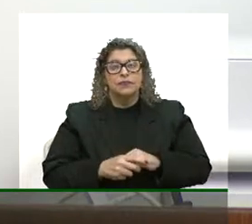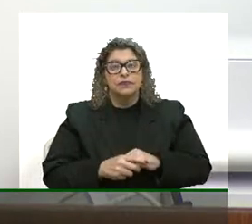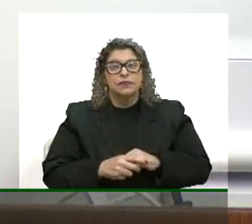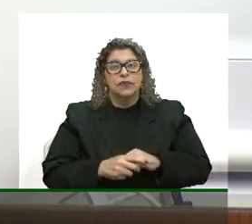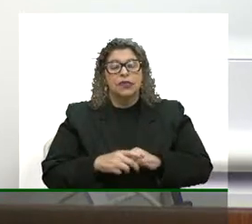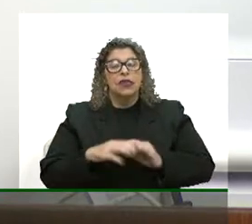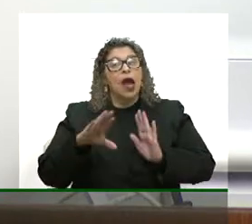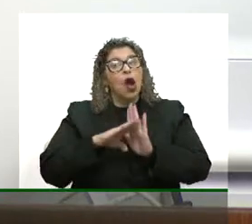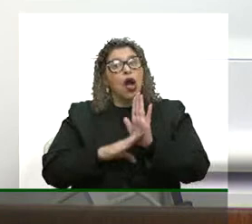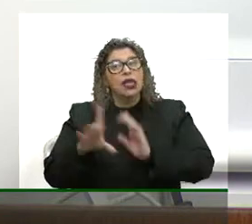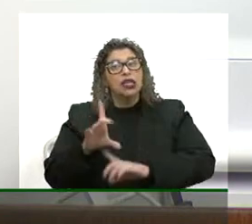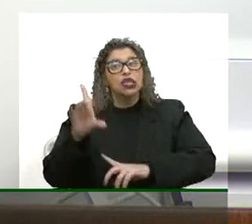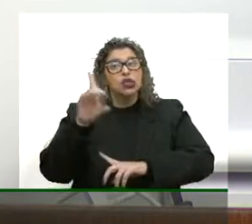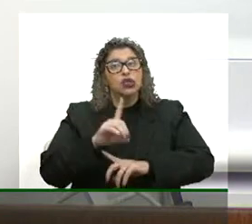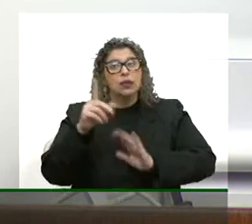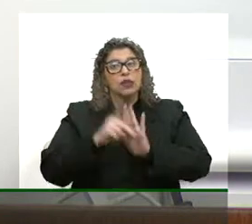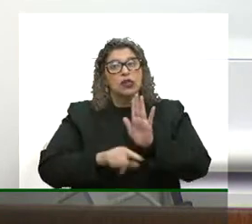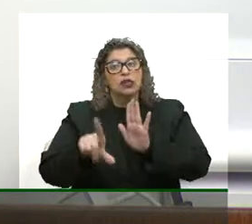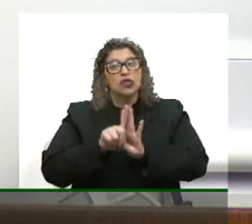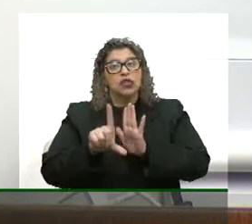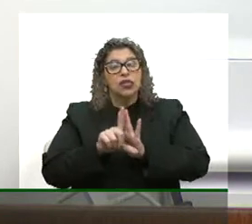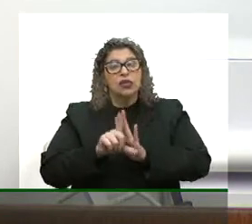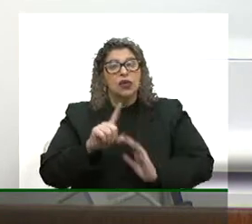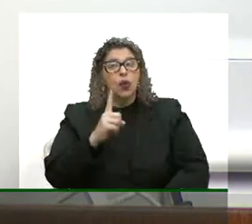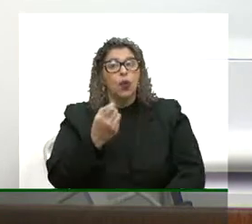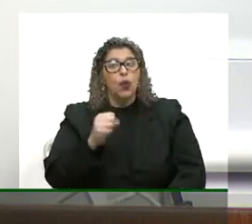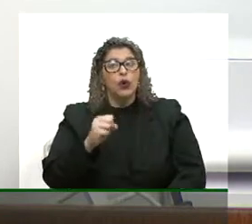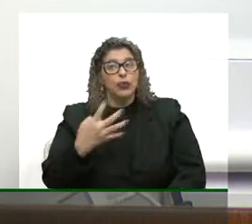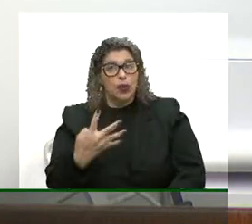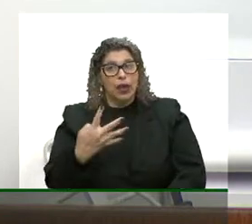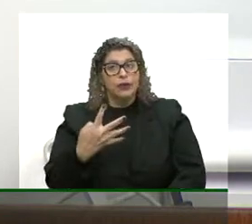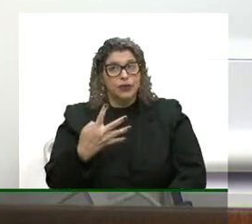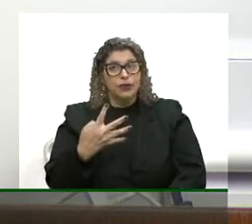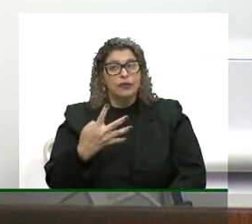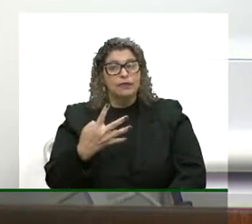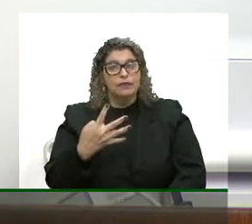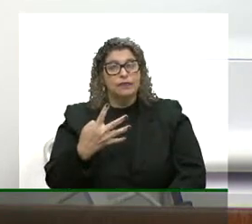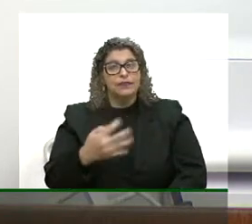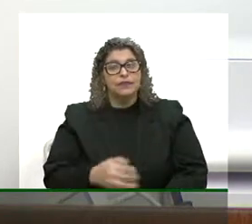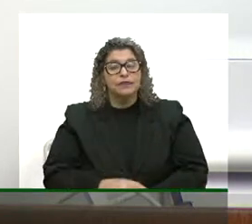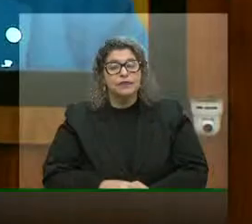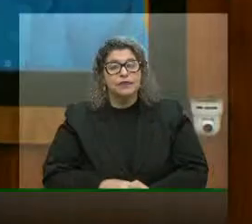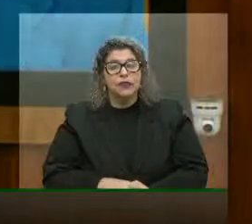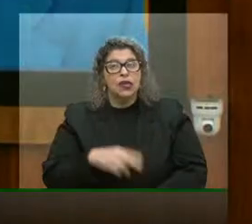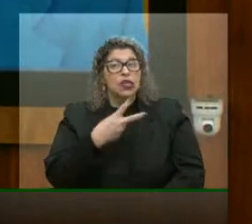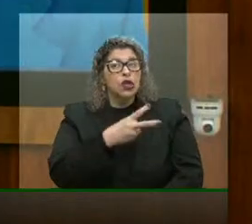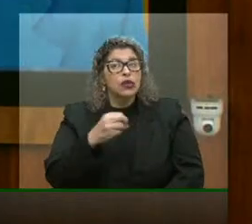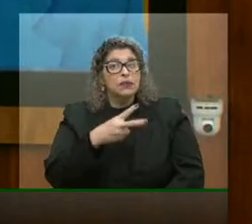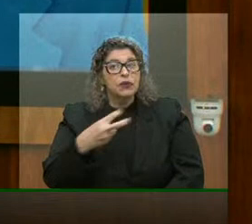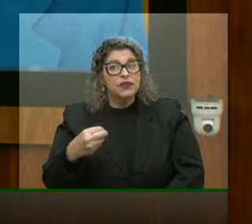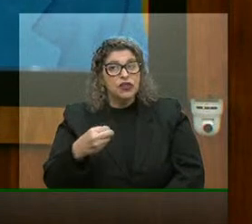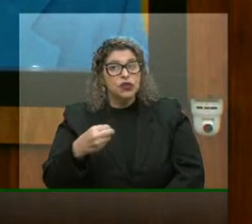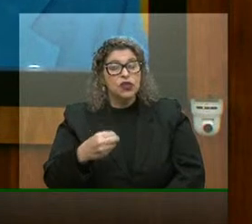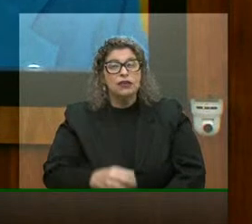Na ordem do dia, projeto de lei 184 de